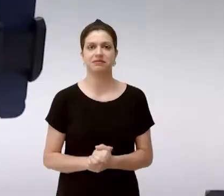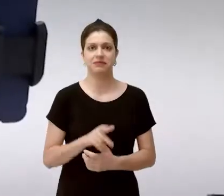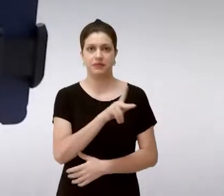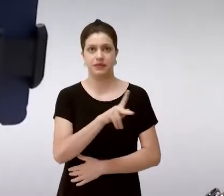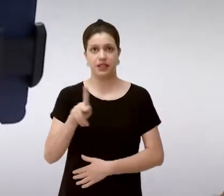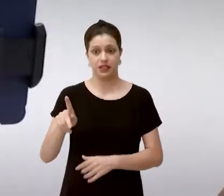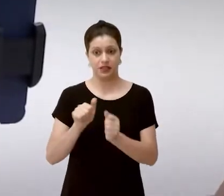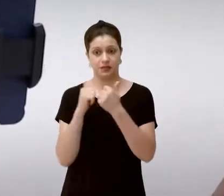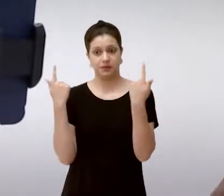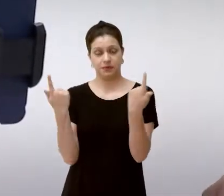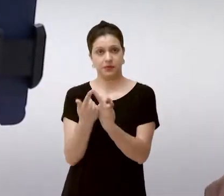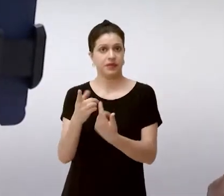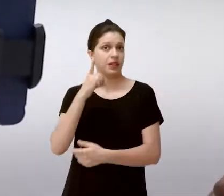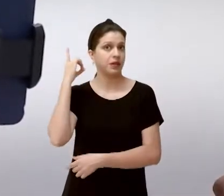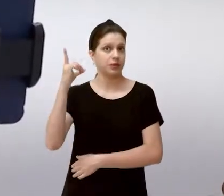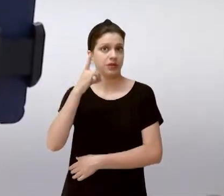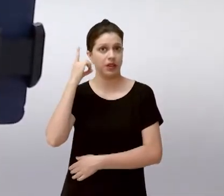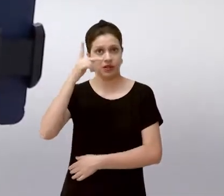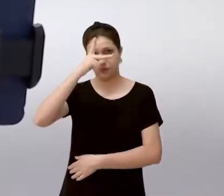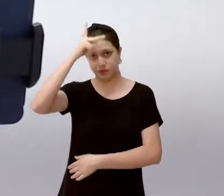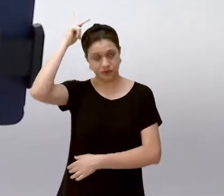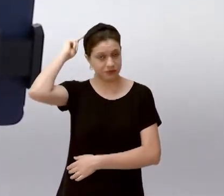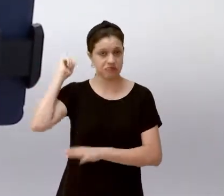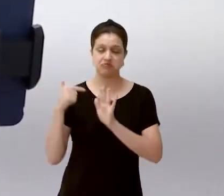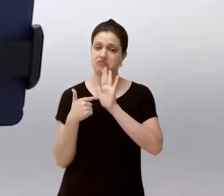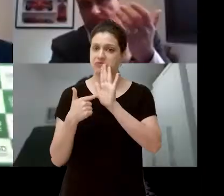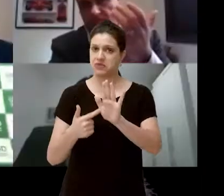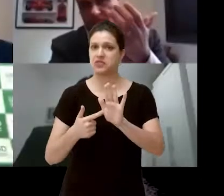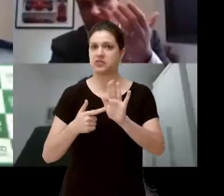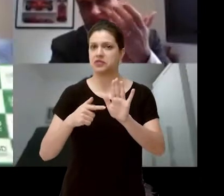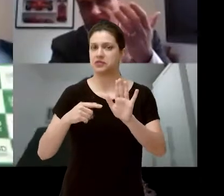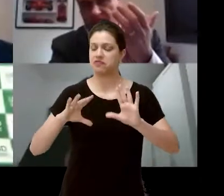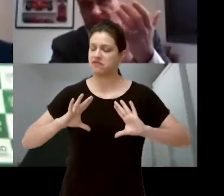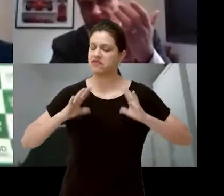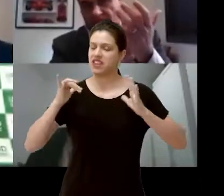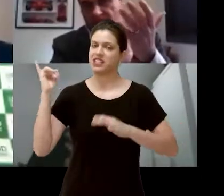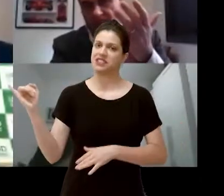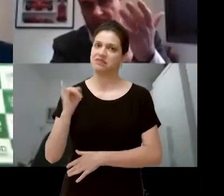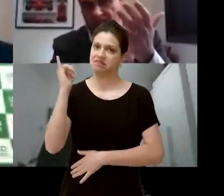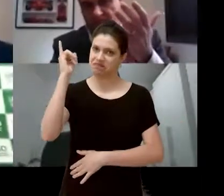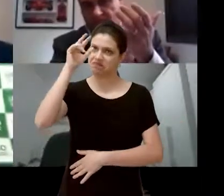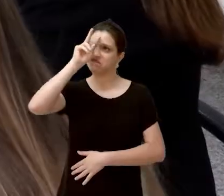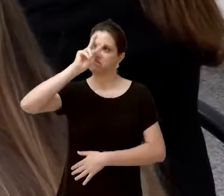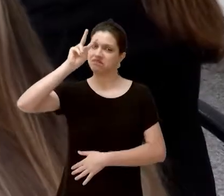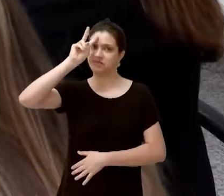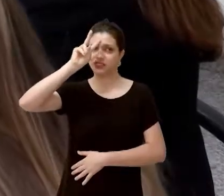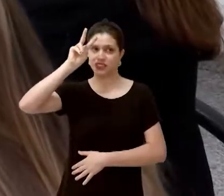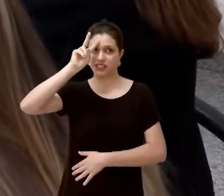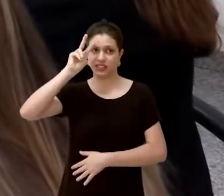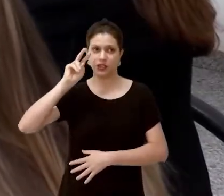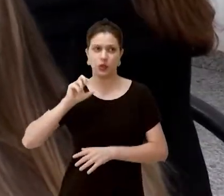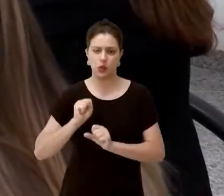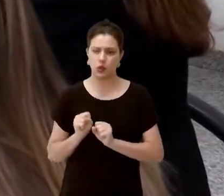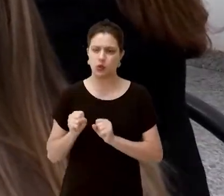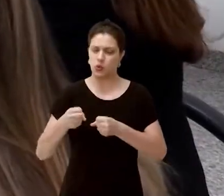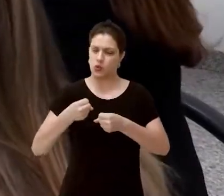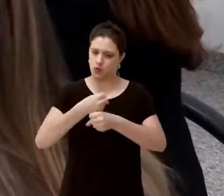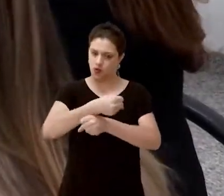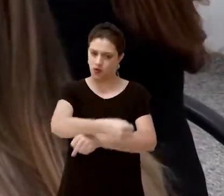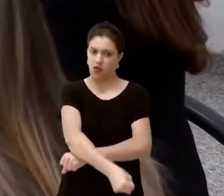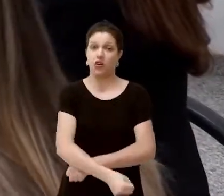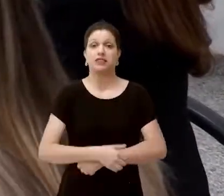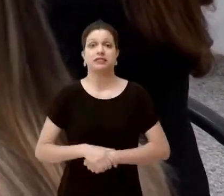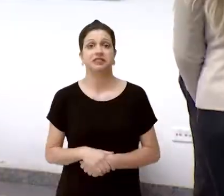remota. O presidente da Alemes, deputado Paulo Correia, destacou a importância do evento histórico e a soma de esforços para que pudesse